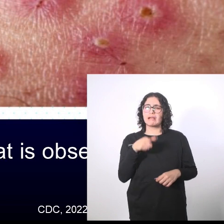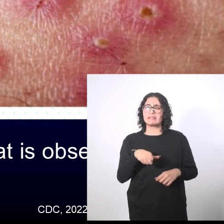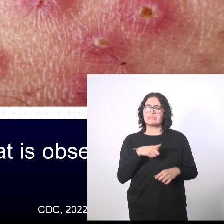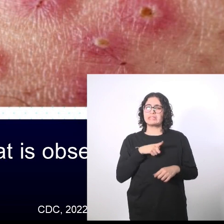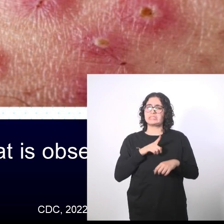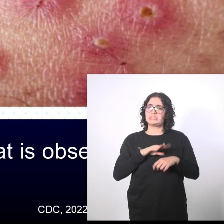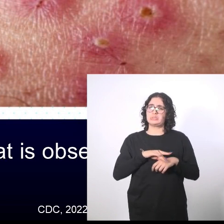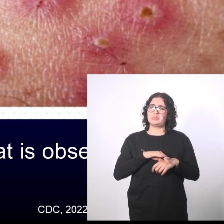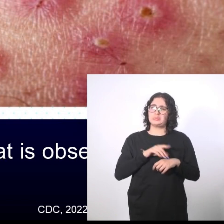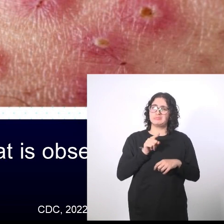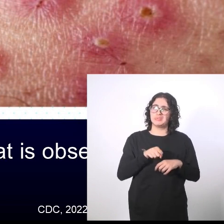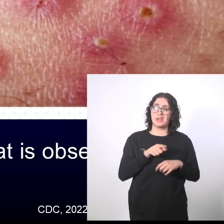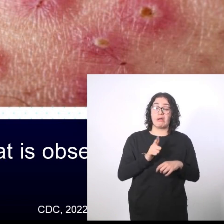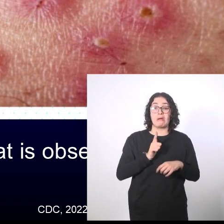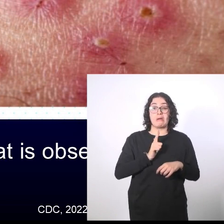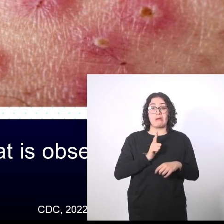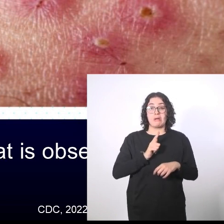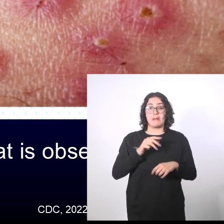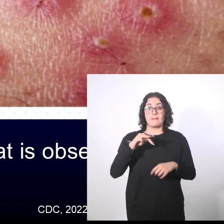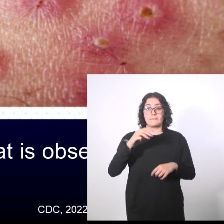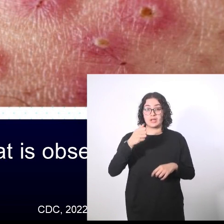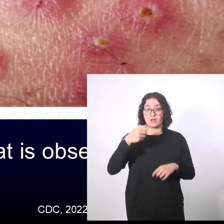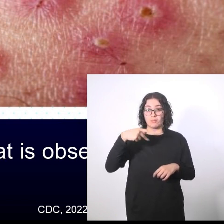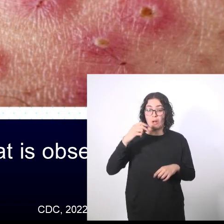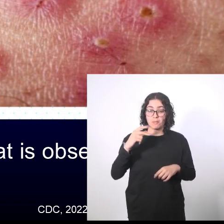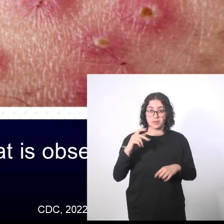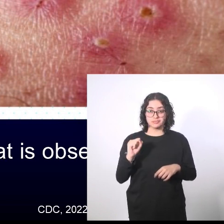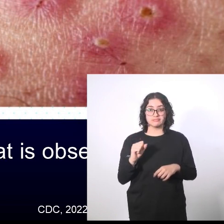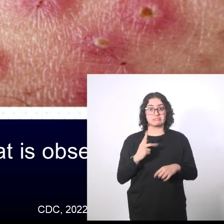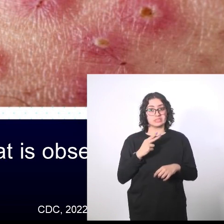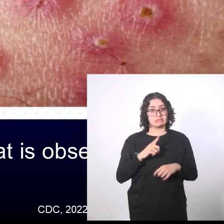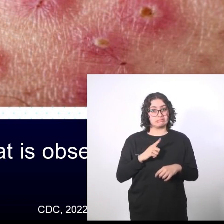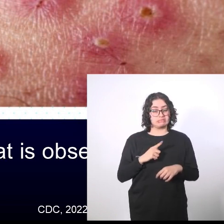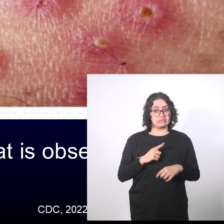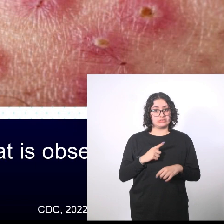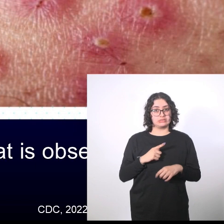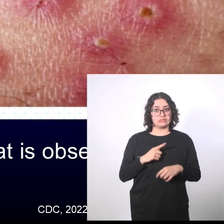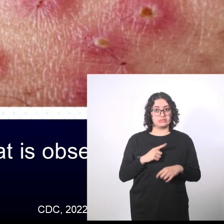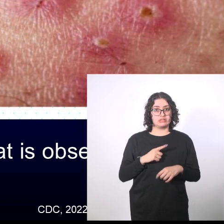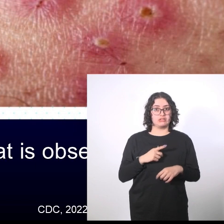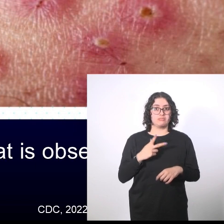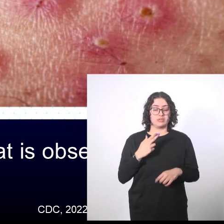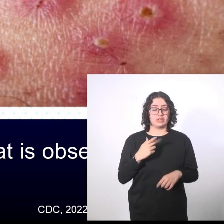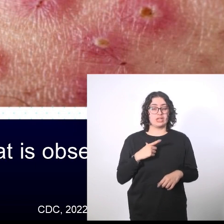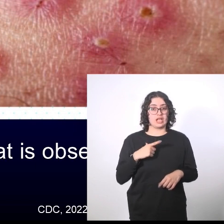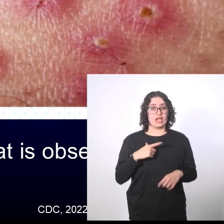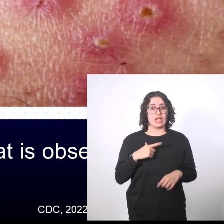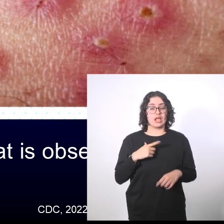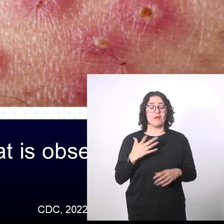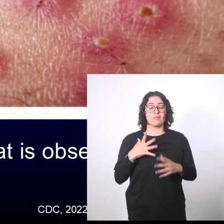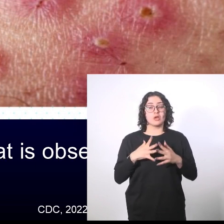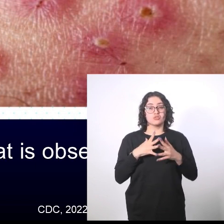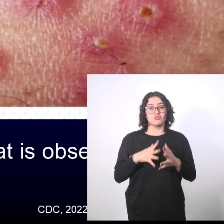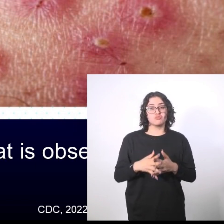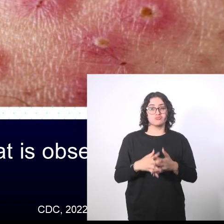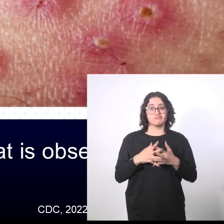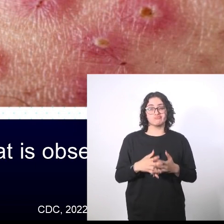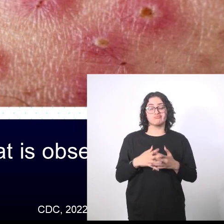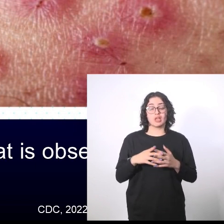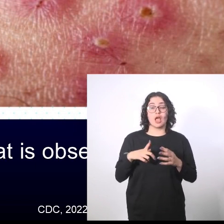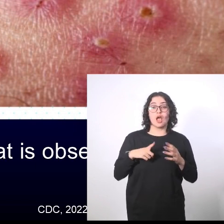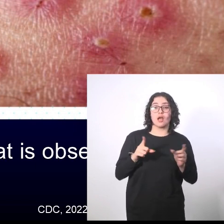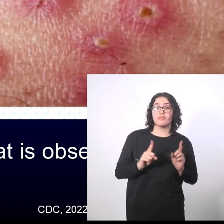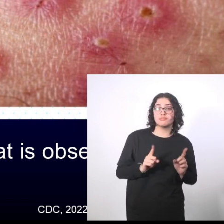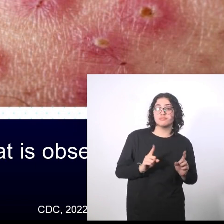ele me mostrou as lesões, claramente era um impetigo, mas é natural que haja, vamos dizer, uma confusão diagnóstica muitas vezes com